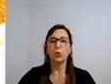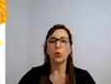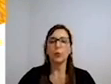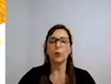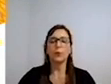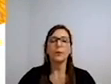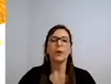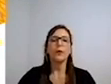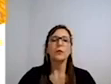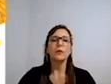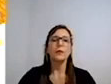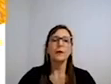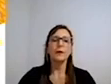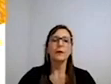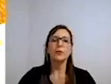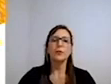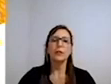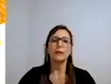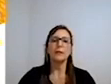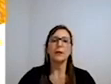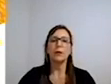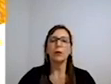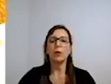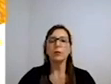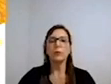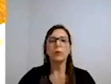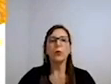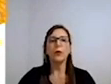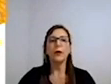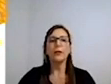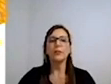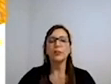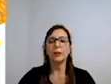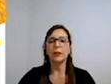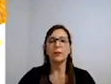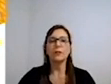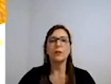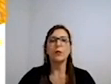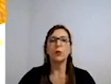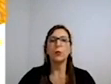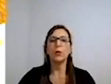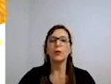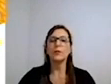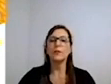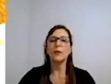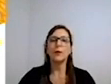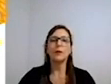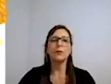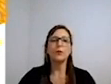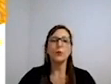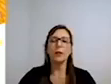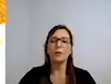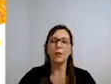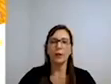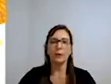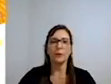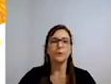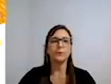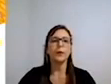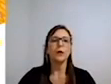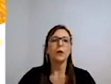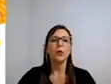o corpo, o sistema nervoso central ele conta com uma rede de nervos que compõe o sistema nervoso